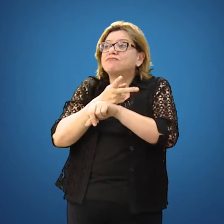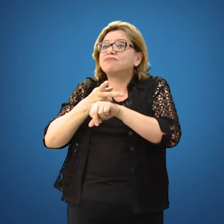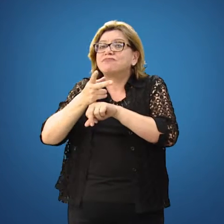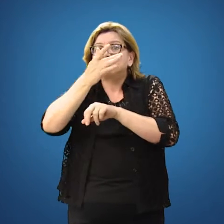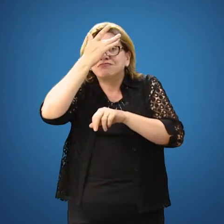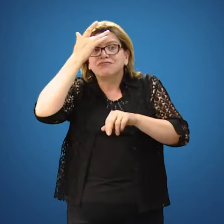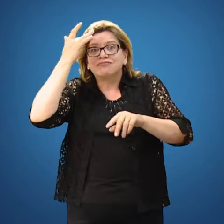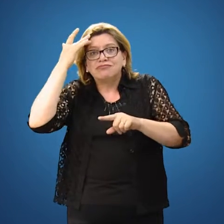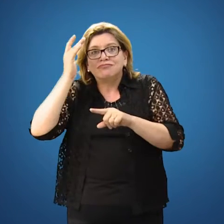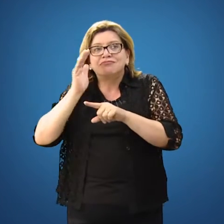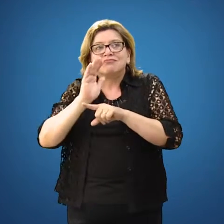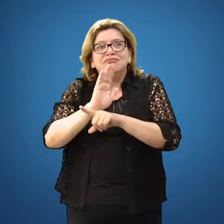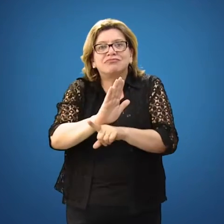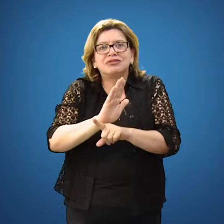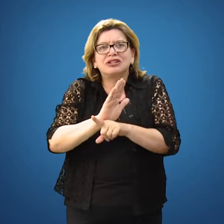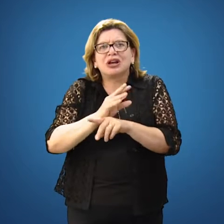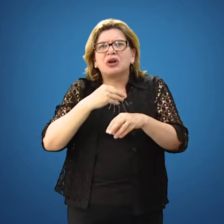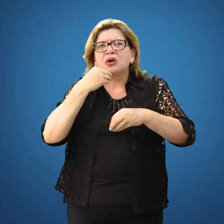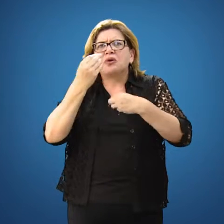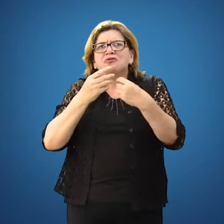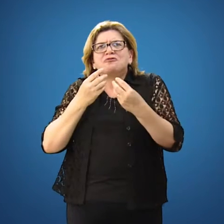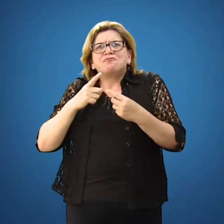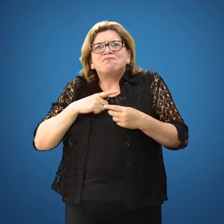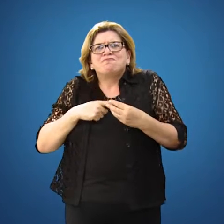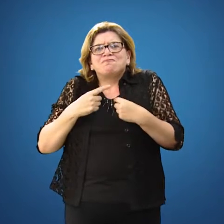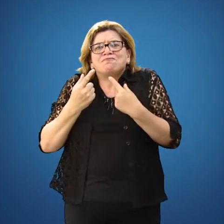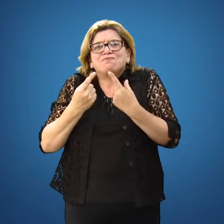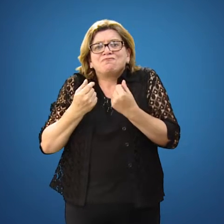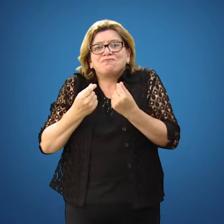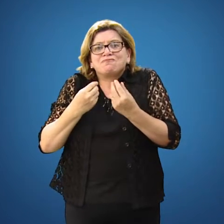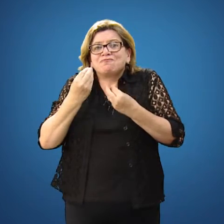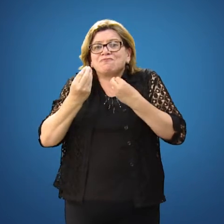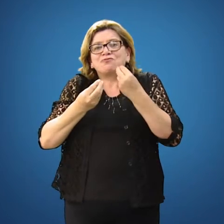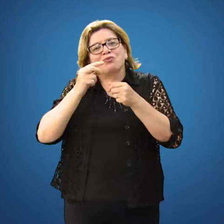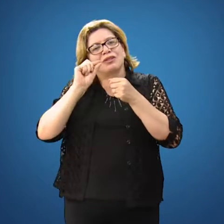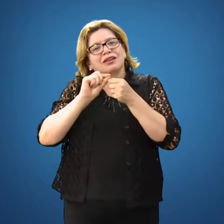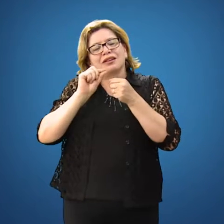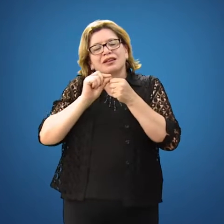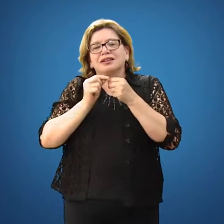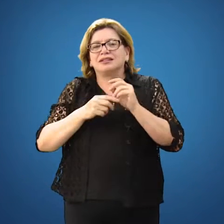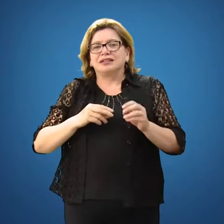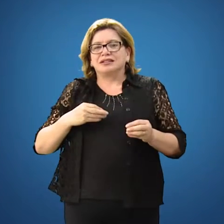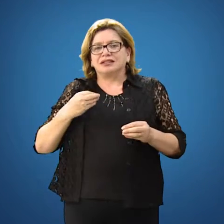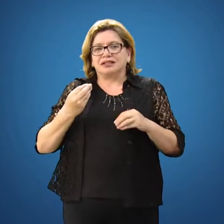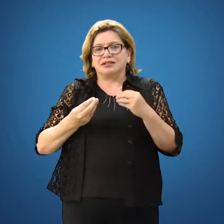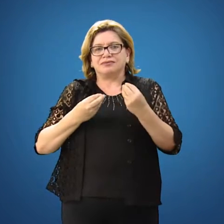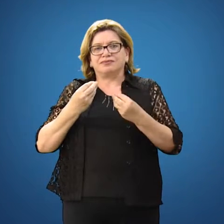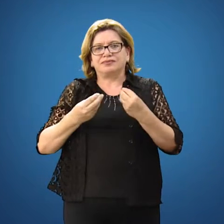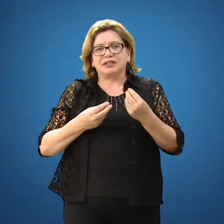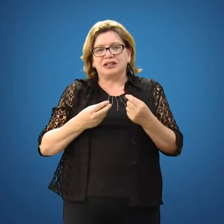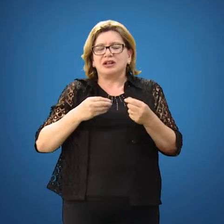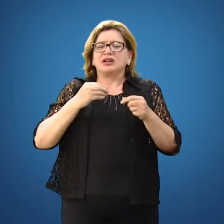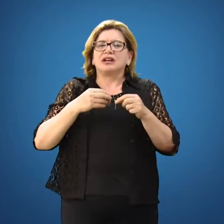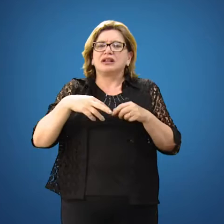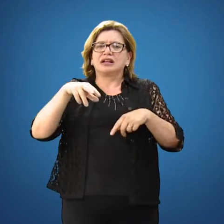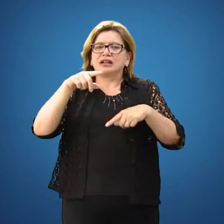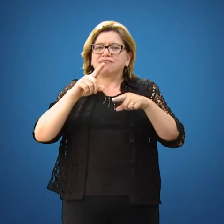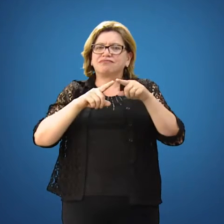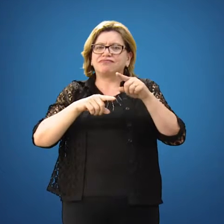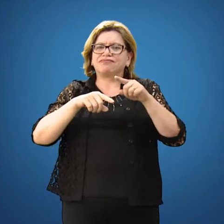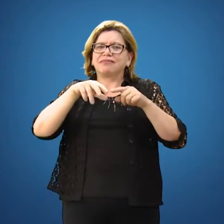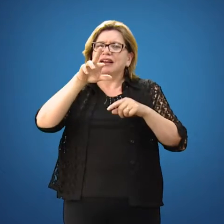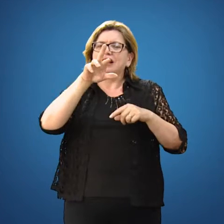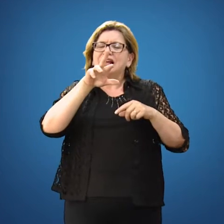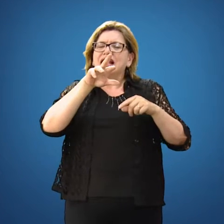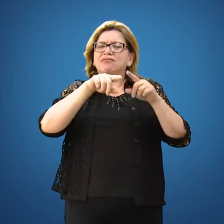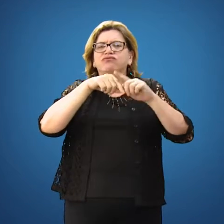recursos que você realmente ainda não tem para realizar os seus sonhos? Então, desde esses recursos podem ser